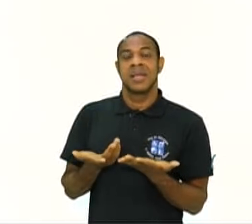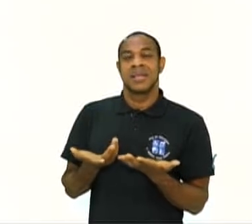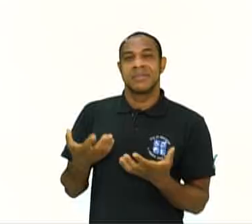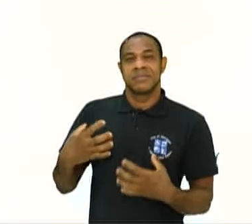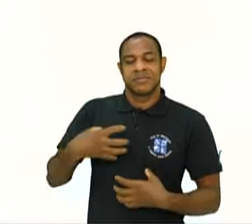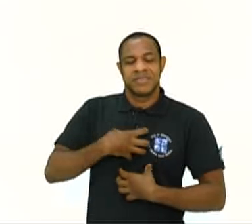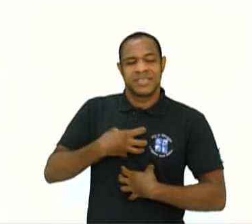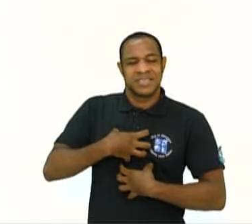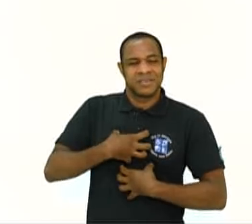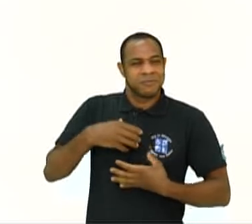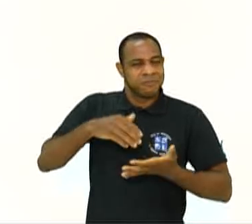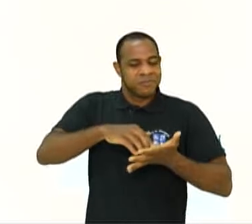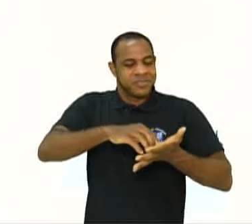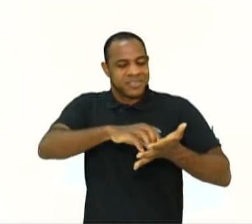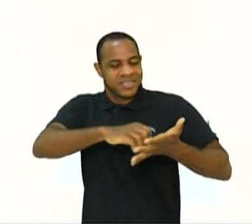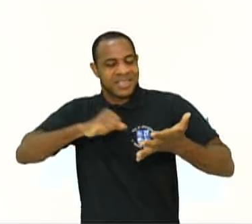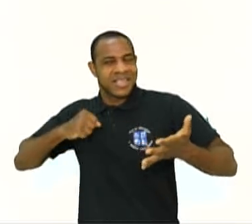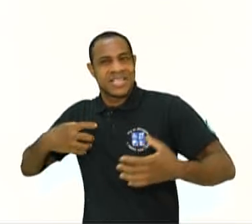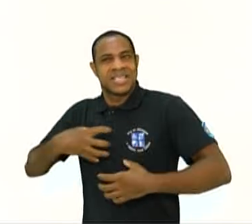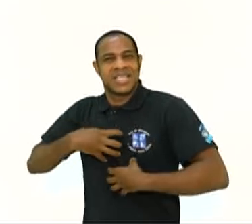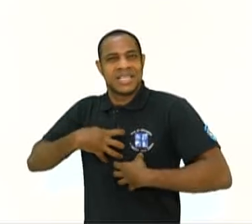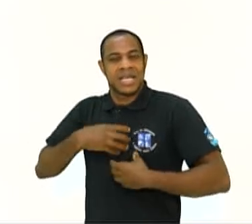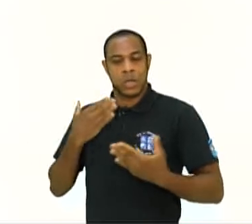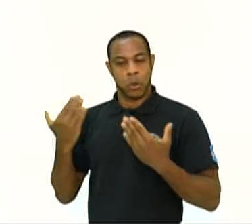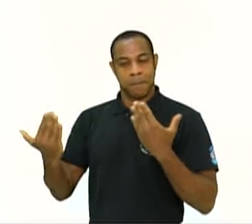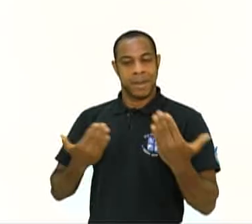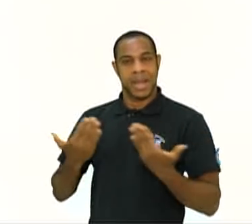né, de tirar o papel de parede com o